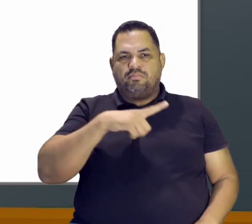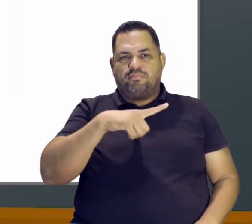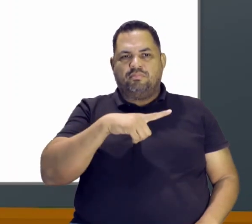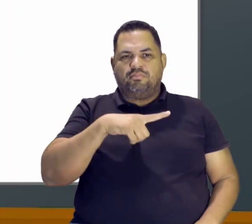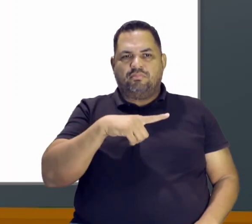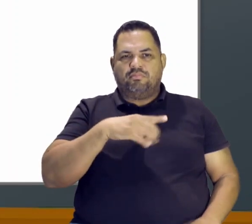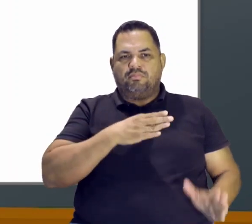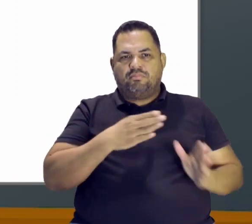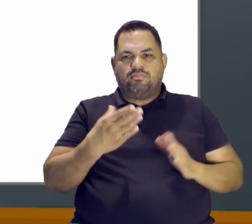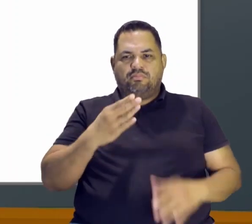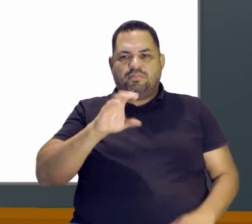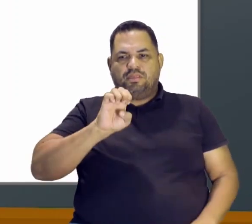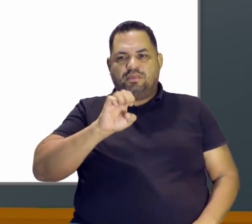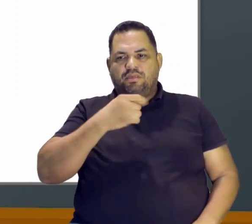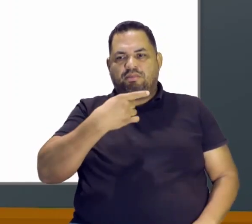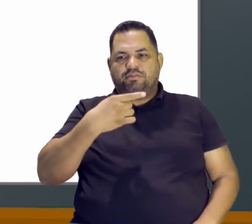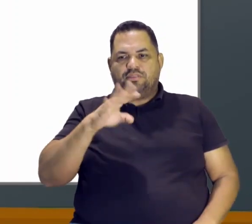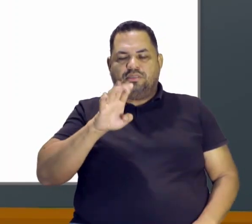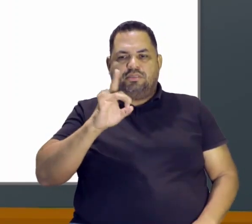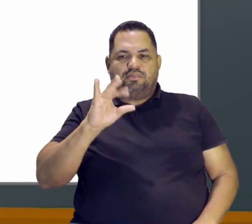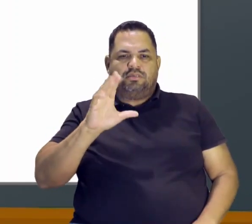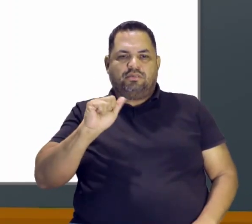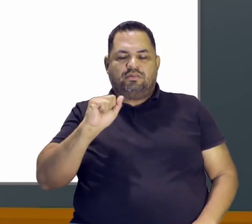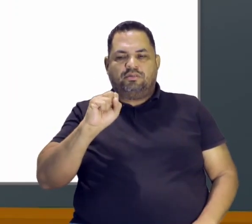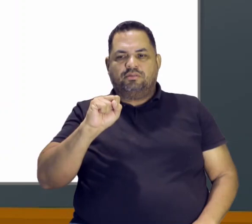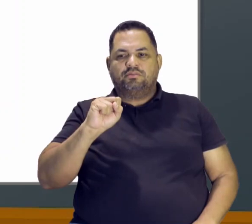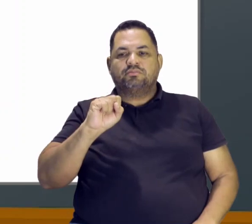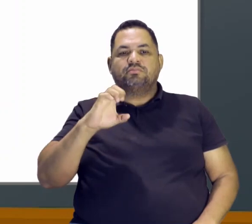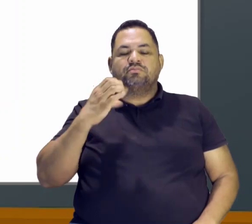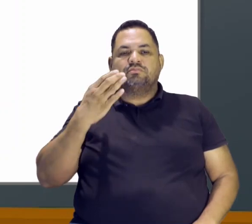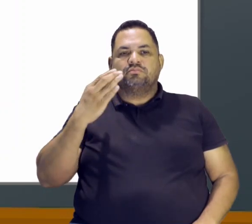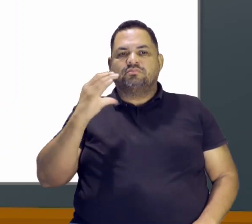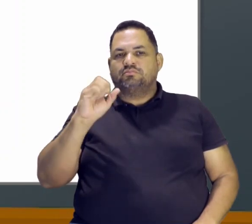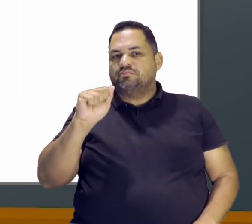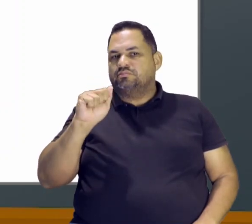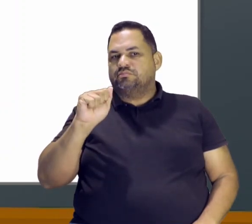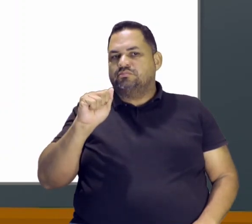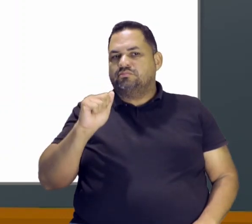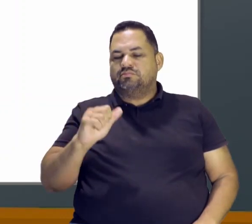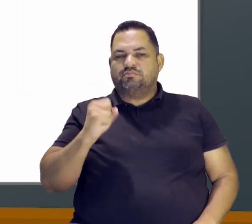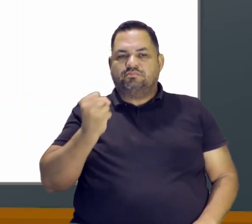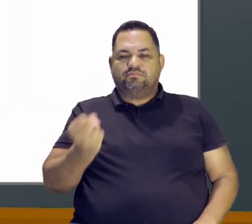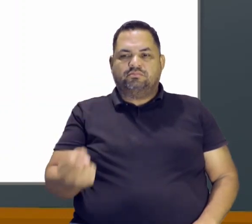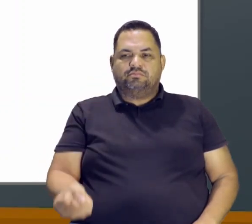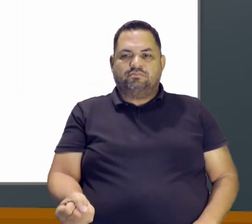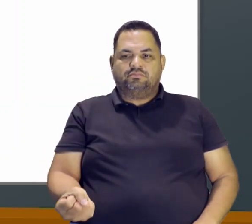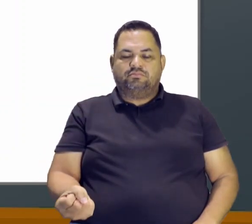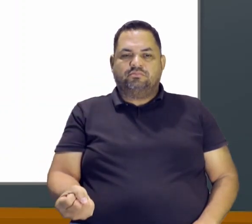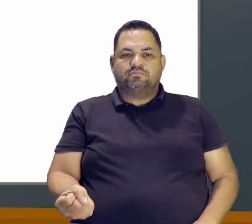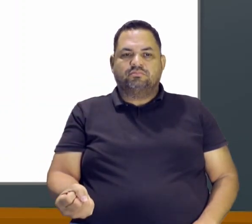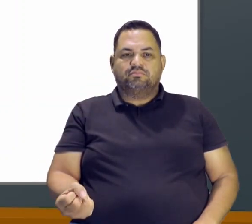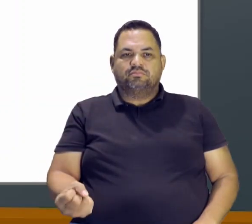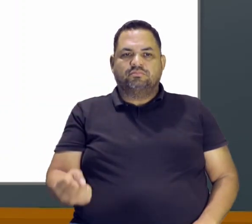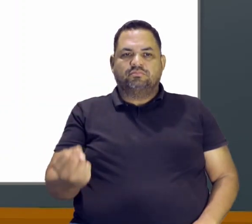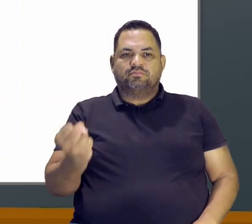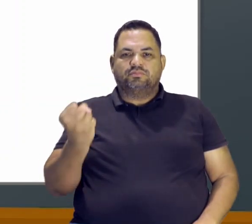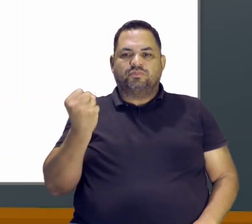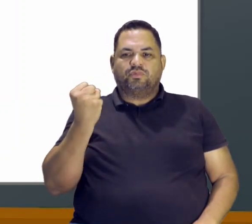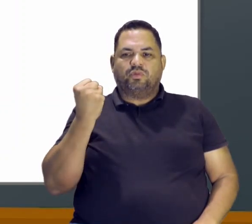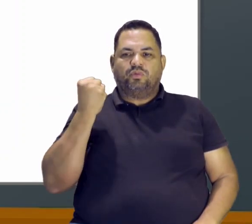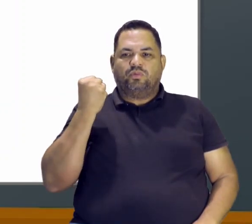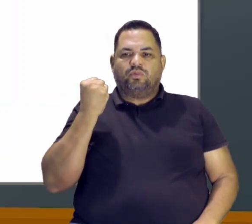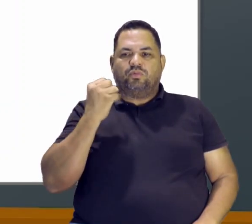fase excêntrica, quando ele se afasta, quando esse músculo se alonga, e eu tenho uma fase concêntrica, né, quando